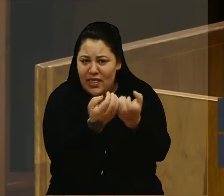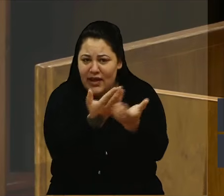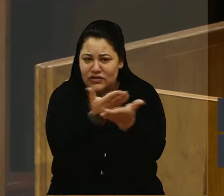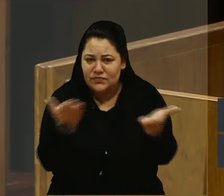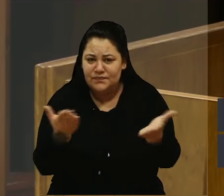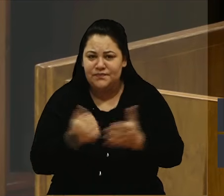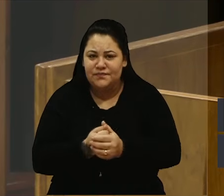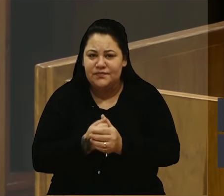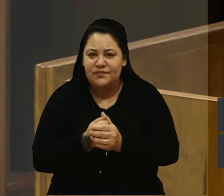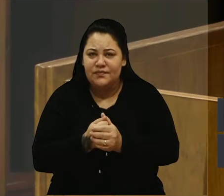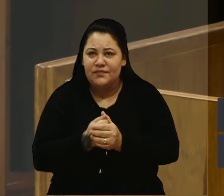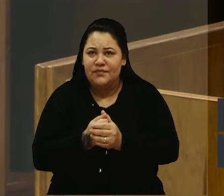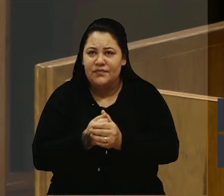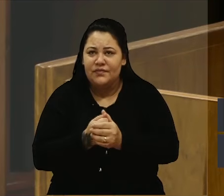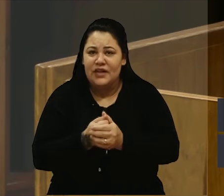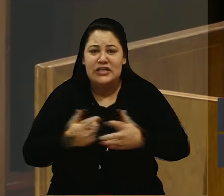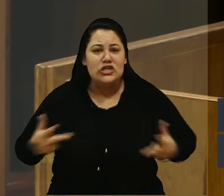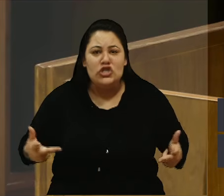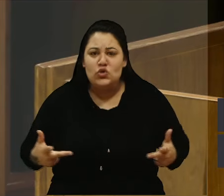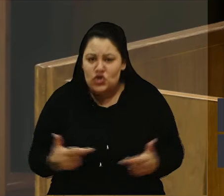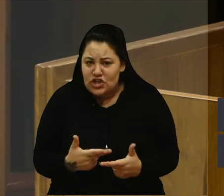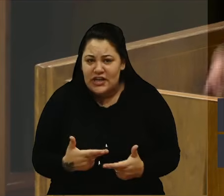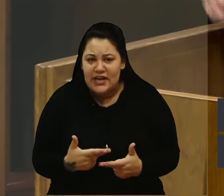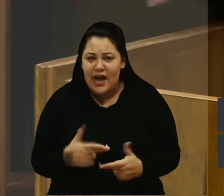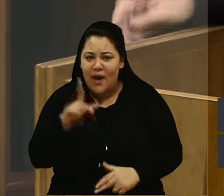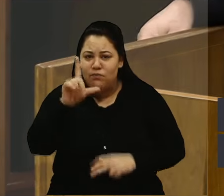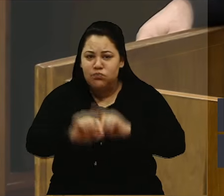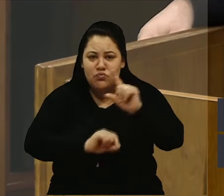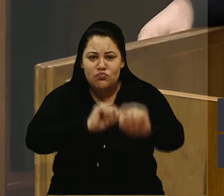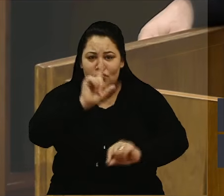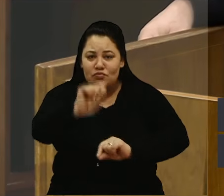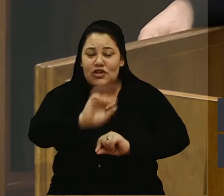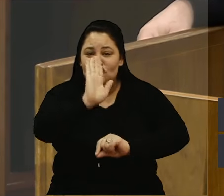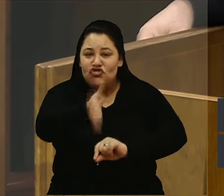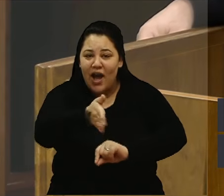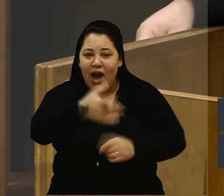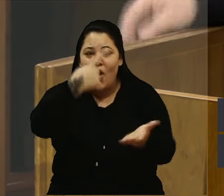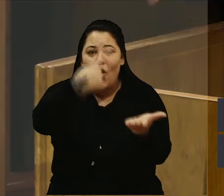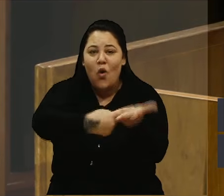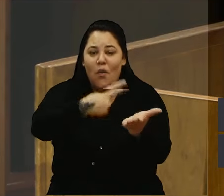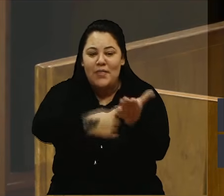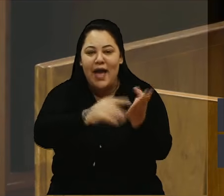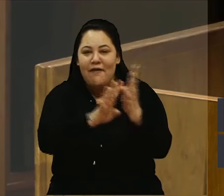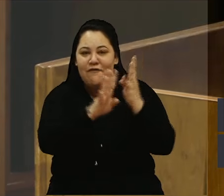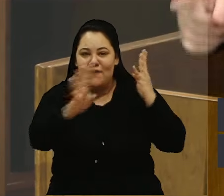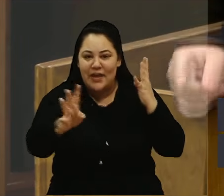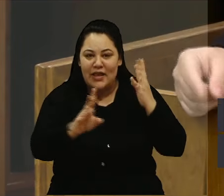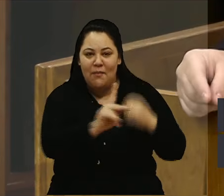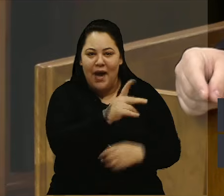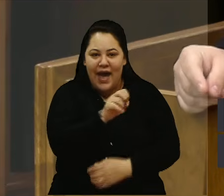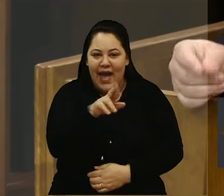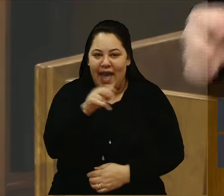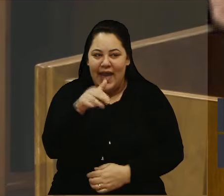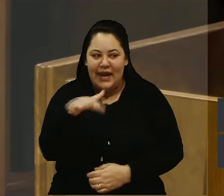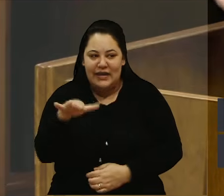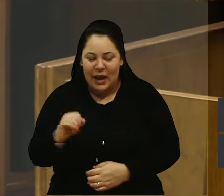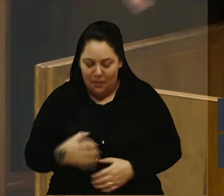Que cirurgias serão represadas, aquelas cirurgias eletivas que já estavam marcadas para tirar uma hérnia, uma cirurgia na